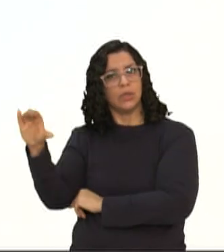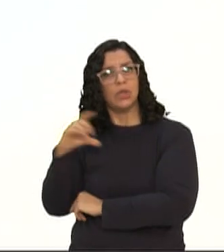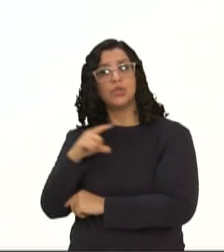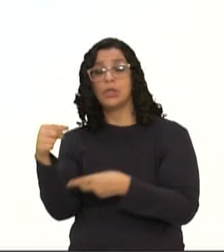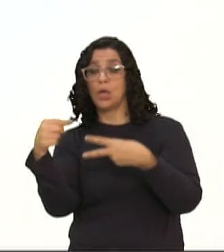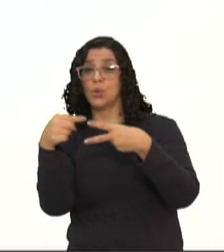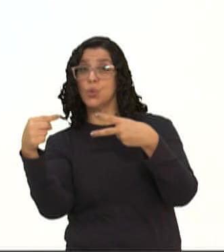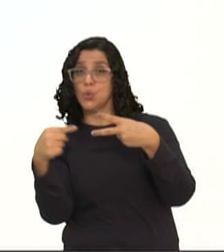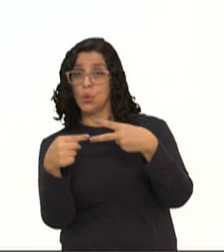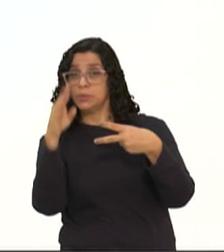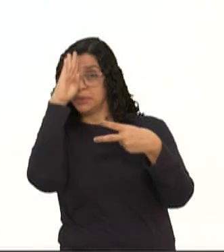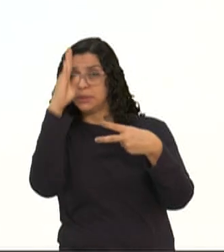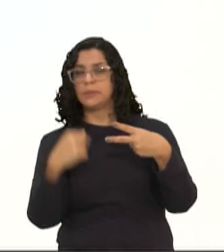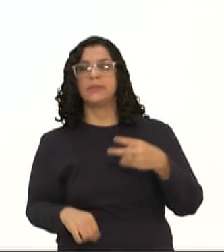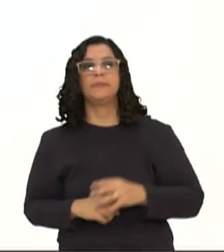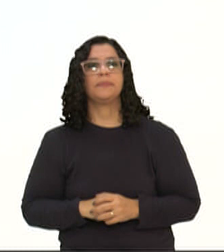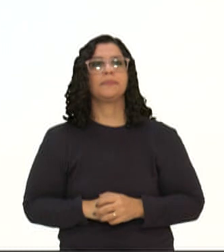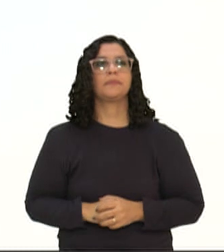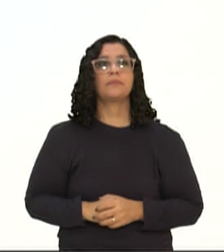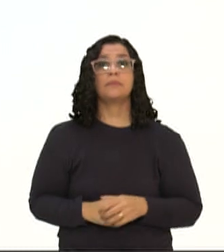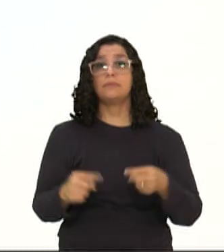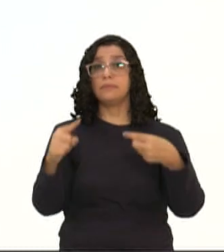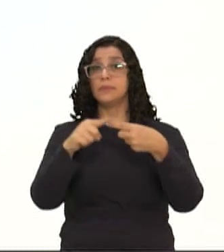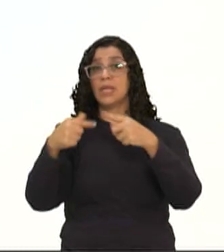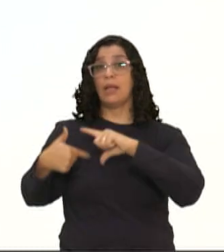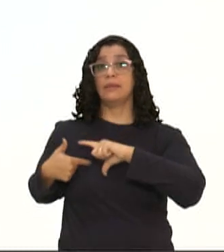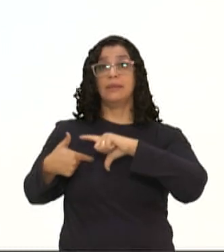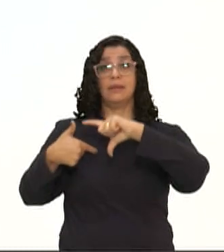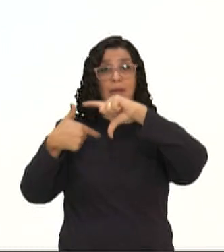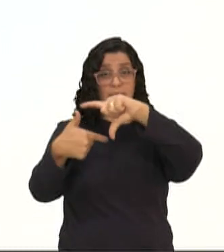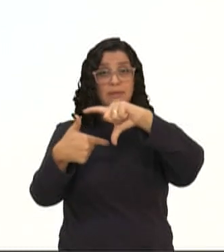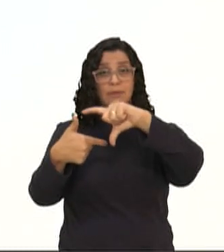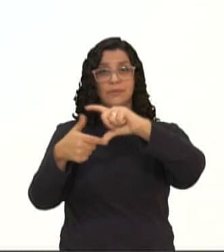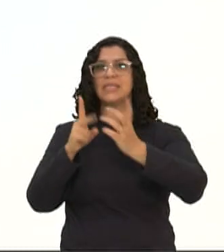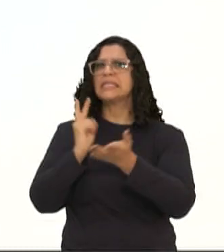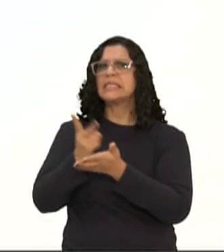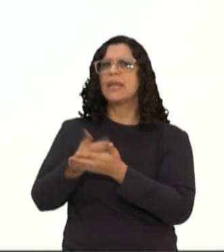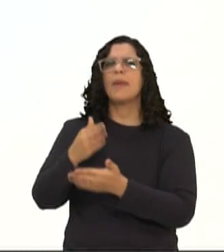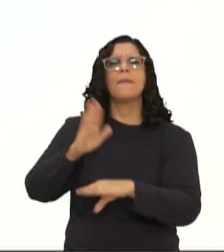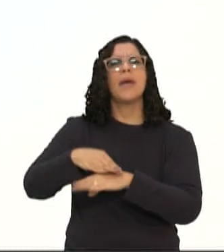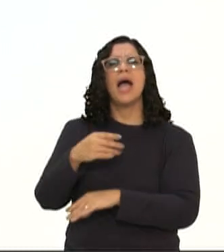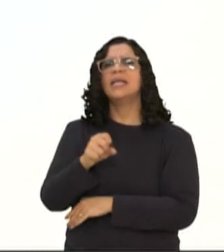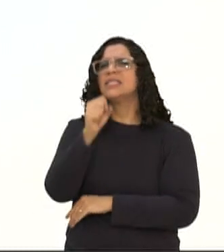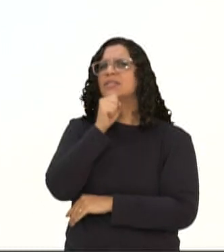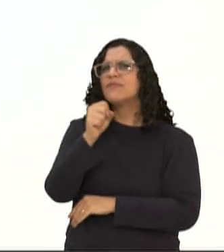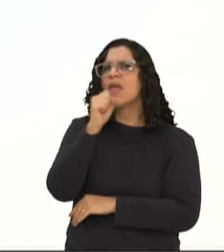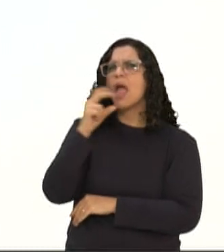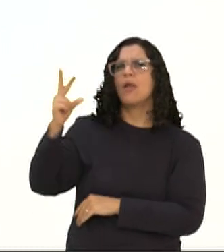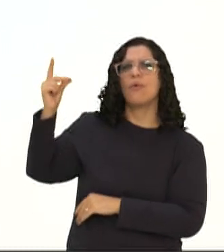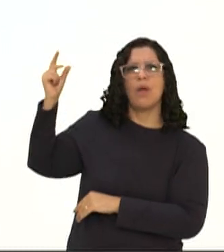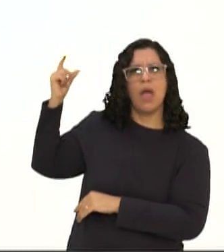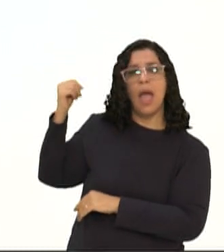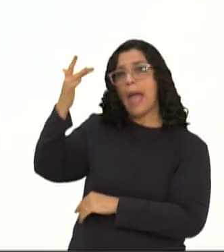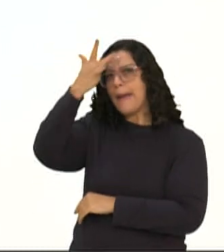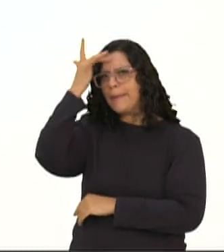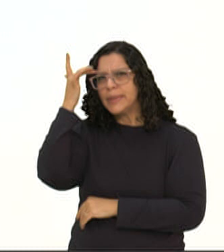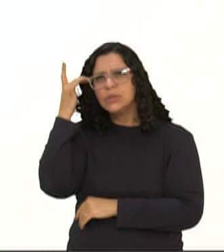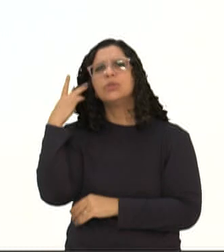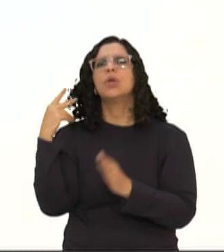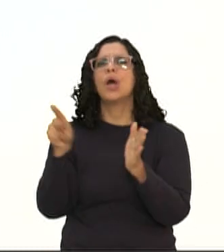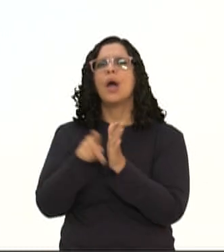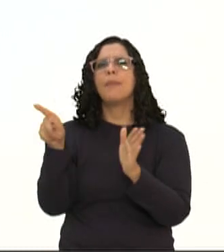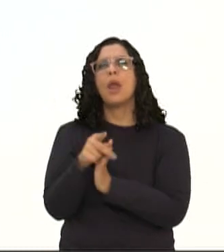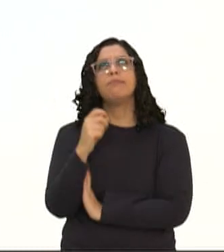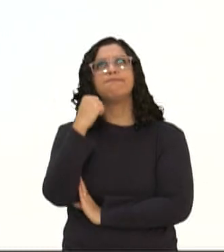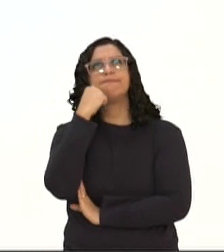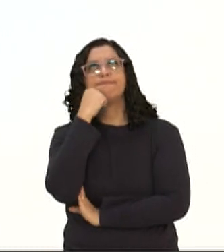2 características principais. A tradição. Quanto mais antigo fosse o pensador, quanto mais conhecido e